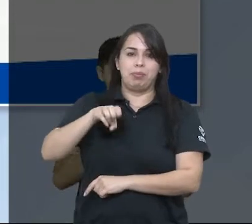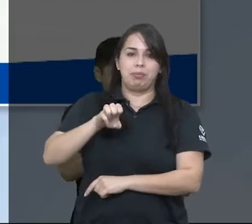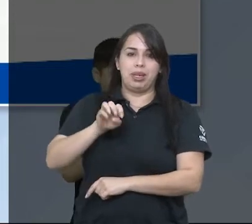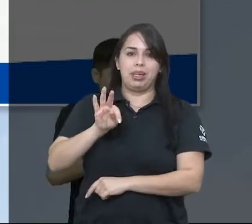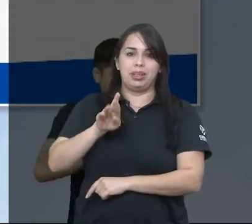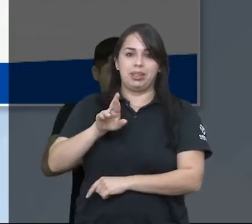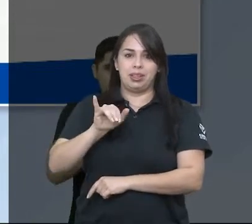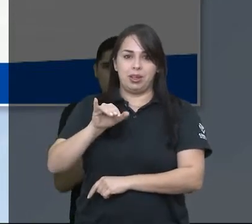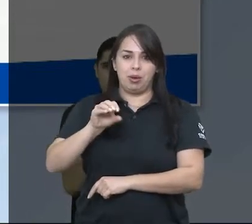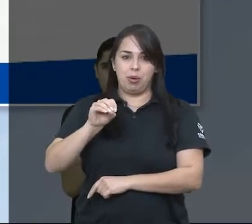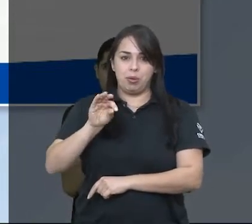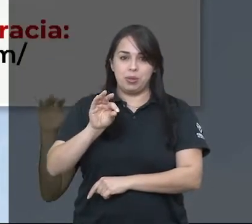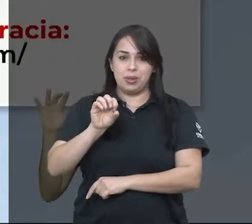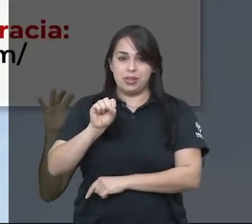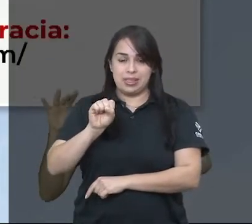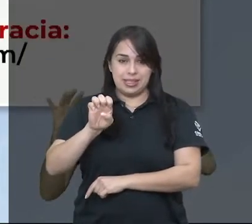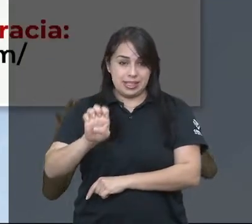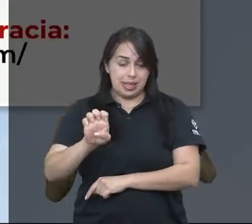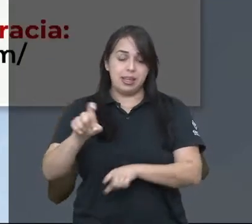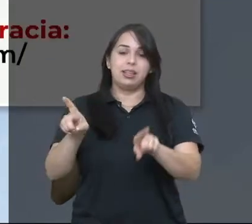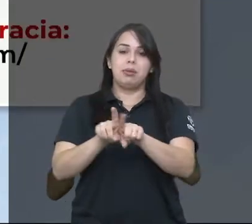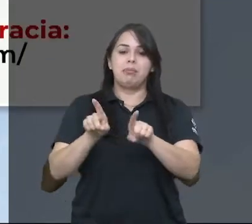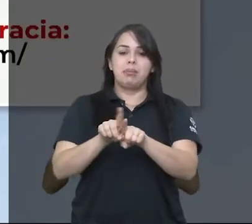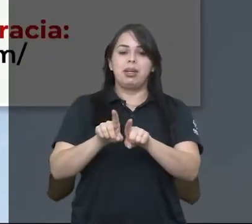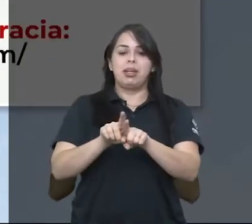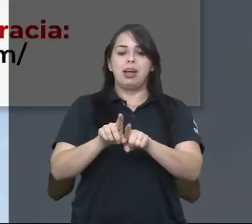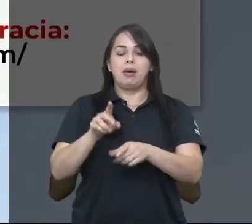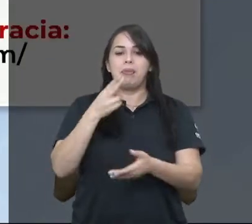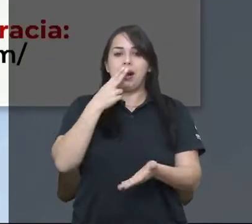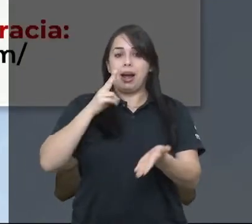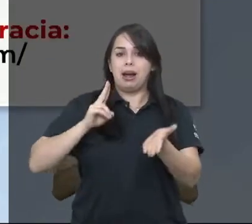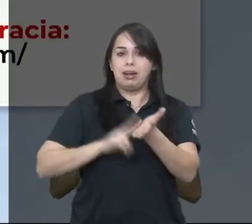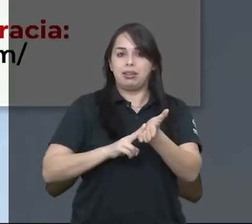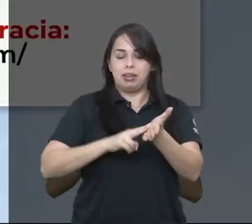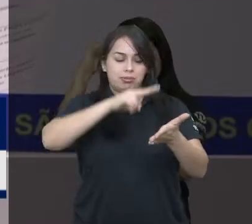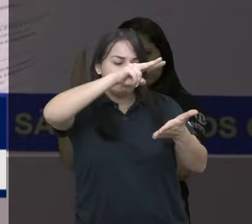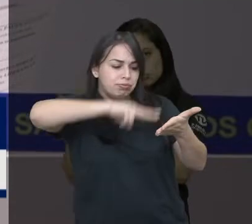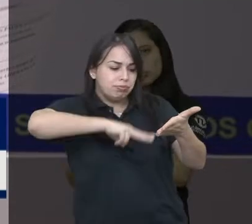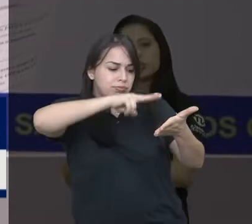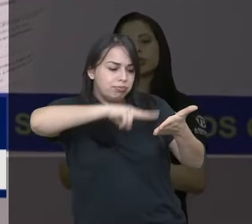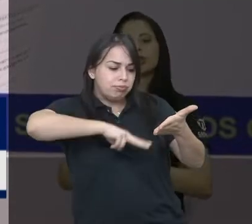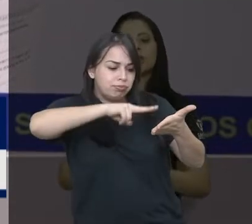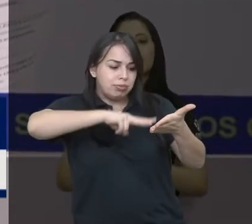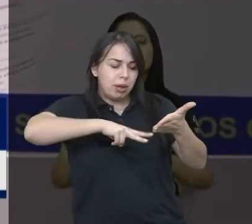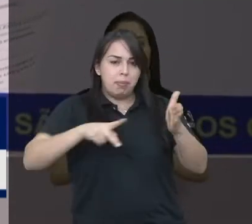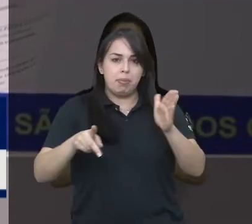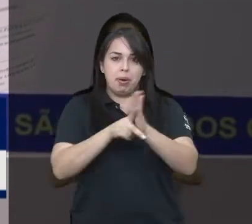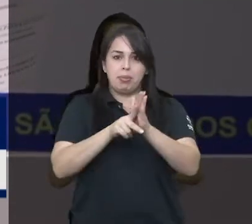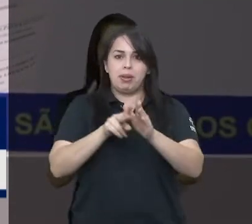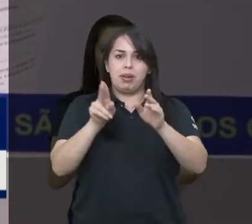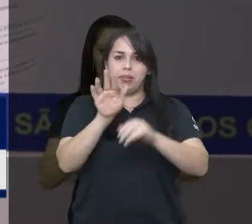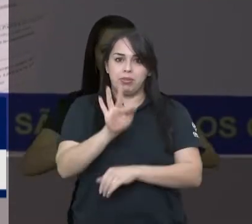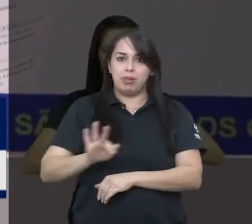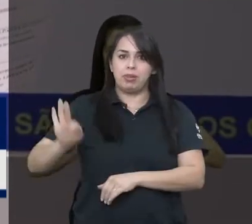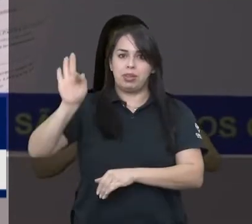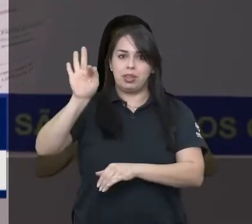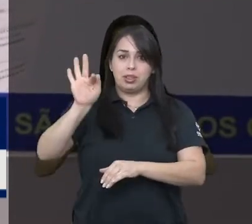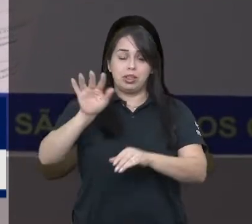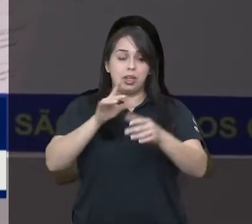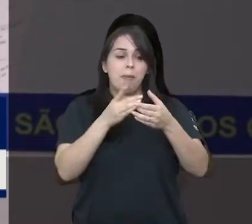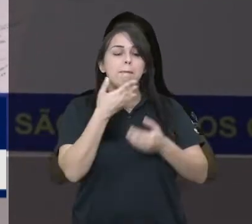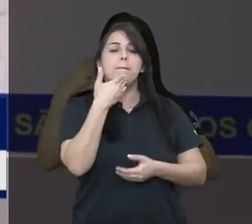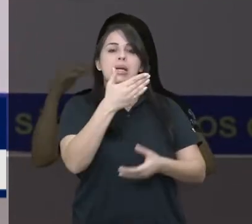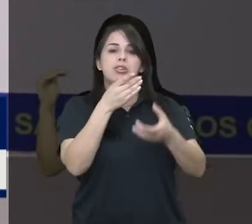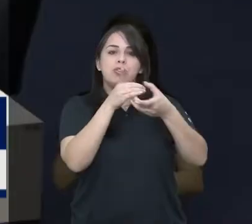em Defesa da Democracia, lançada pela Faculdade de Direito da USP. O presidente da Câmara também convocou uma